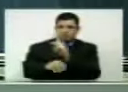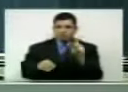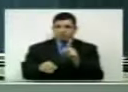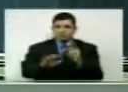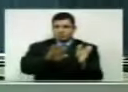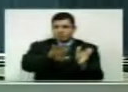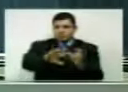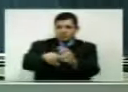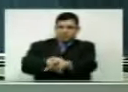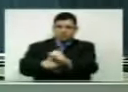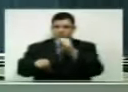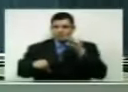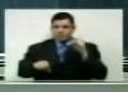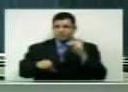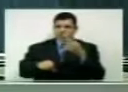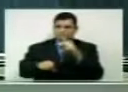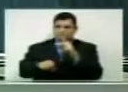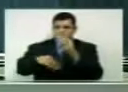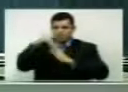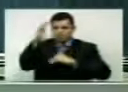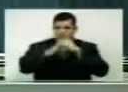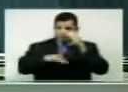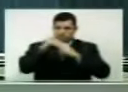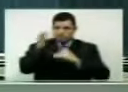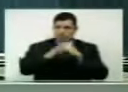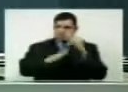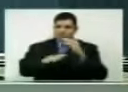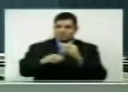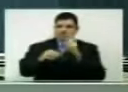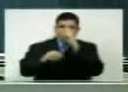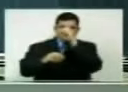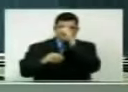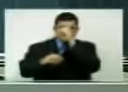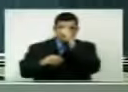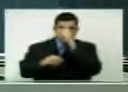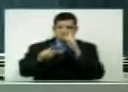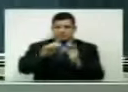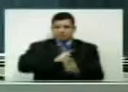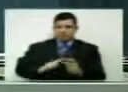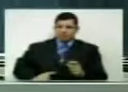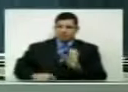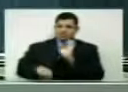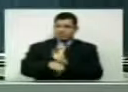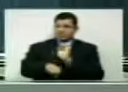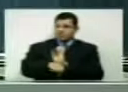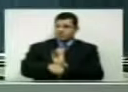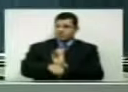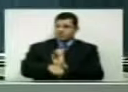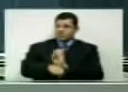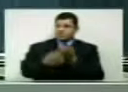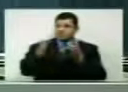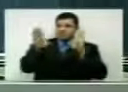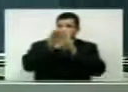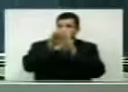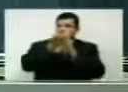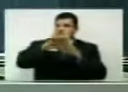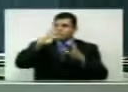prefeituras retirarem os seus profissionais dos hospitais do governo do estado,